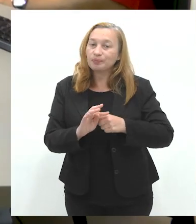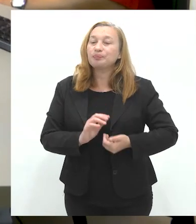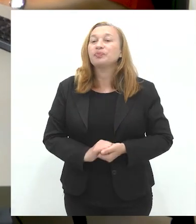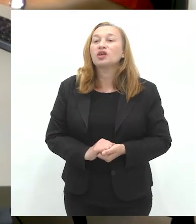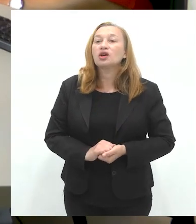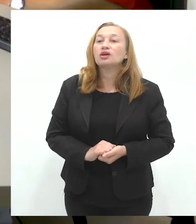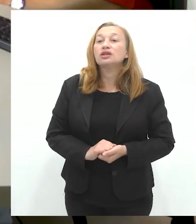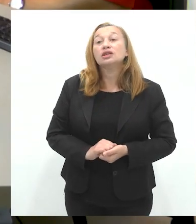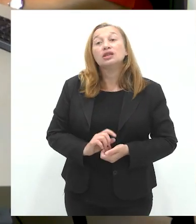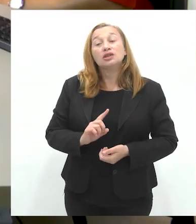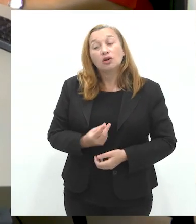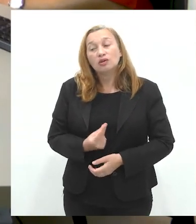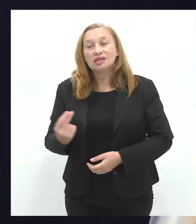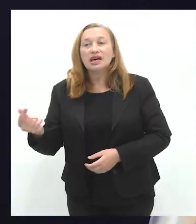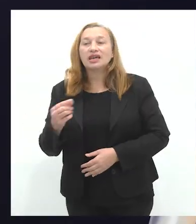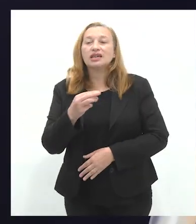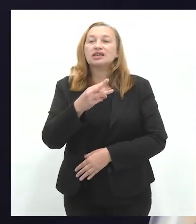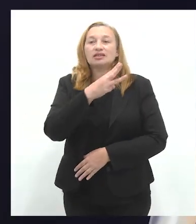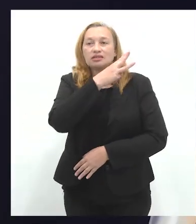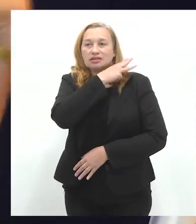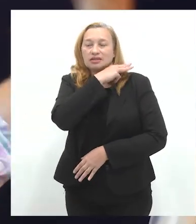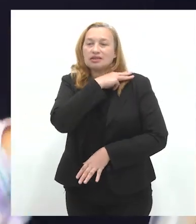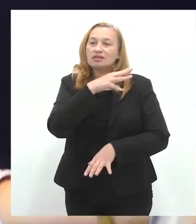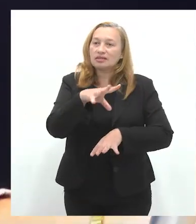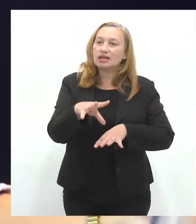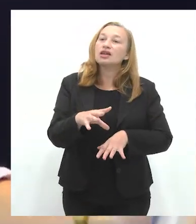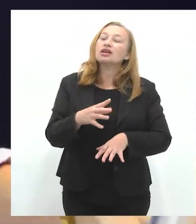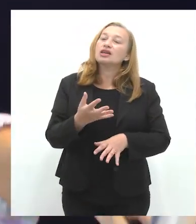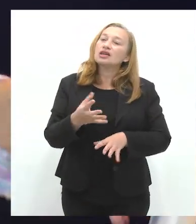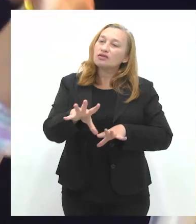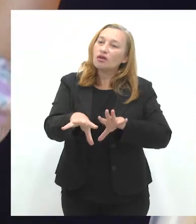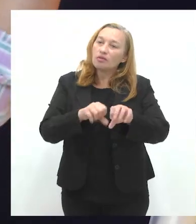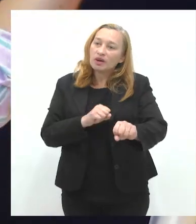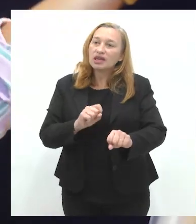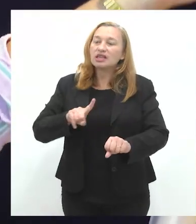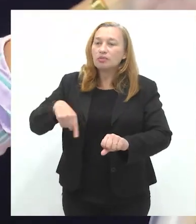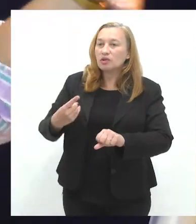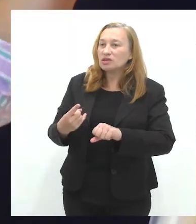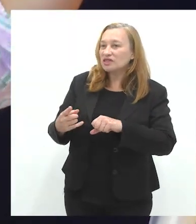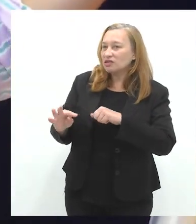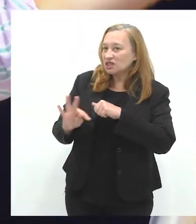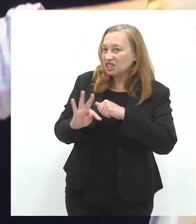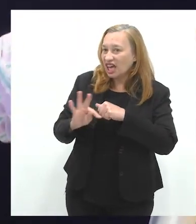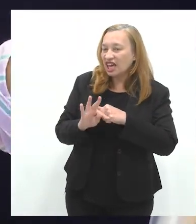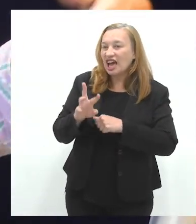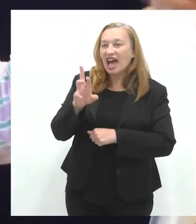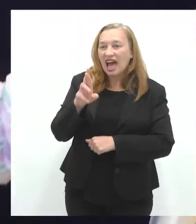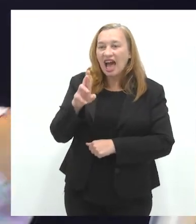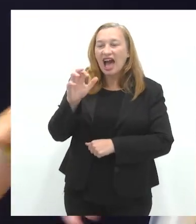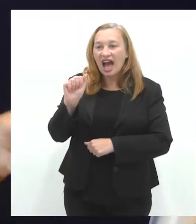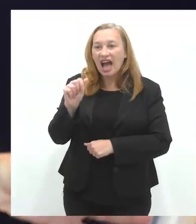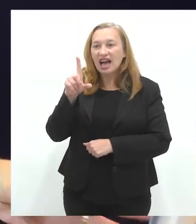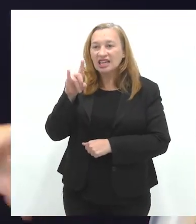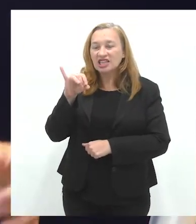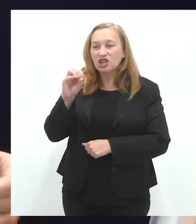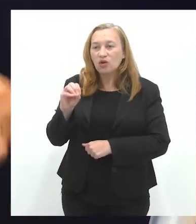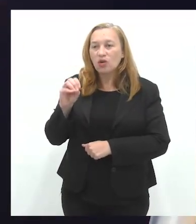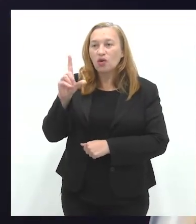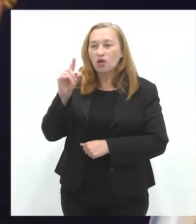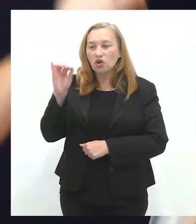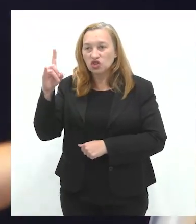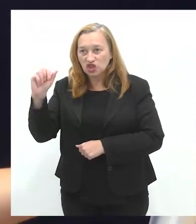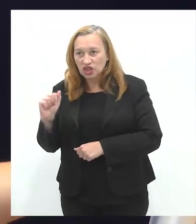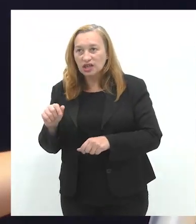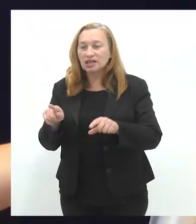médio. Entendi. Foi quando eu saí do ensino médio e aí eu ia procurar um técnico ali de radiologia, de enfermagem, algo Entendi. assim, porque